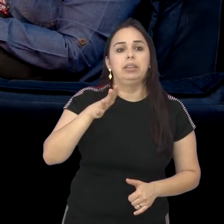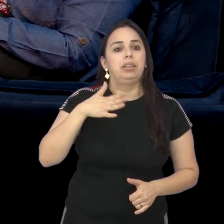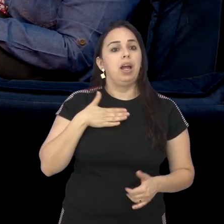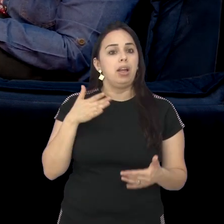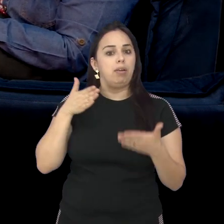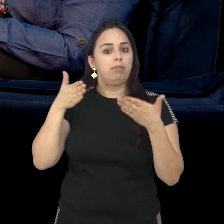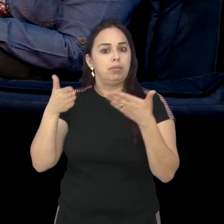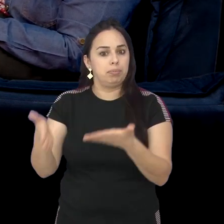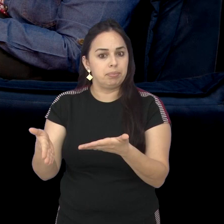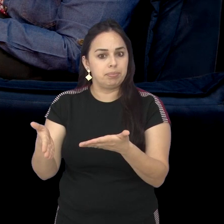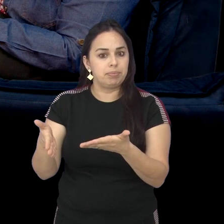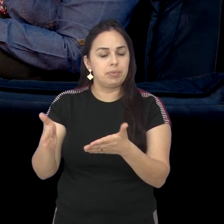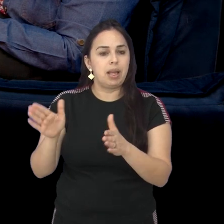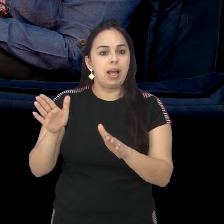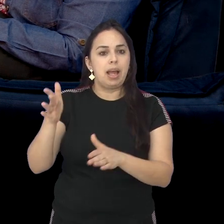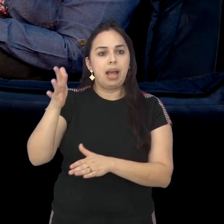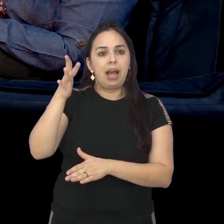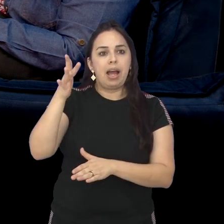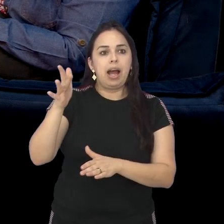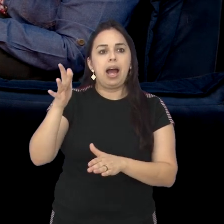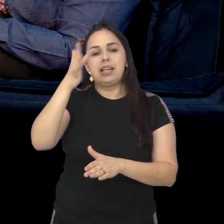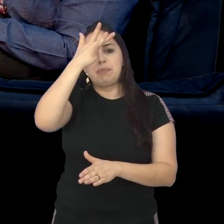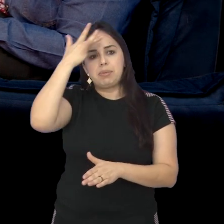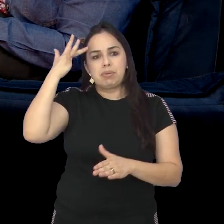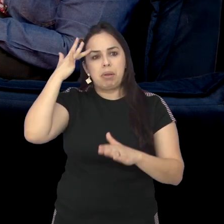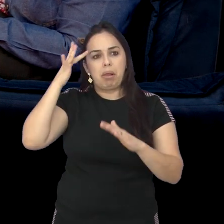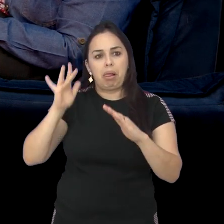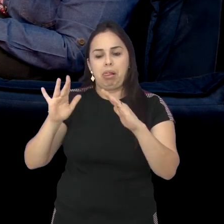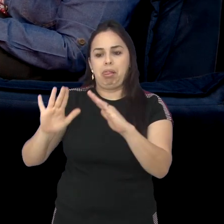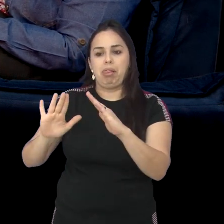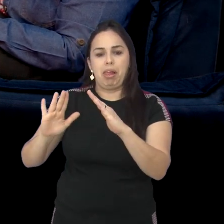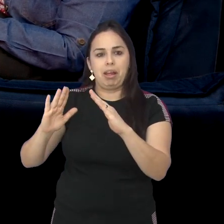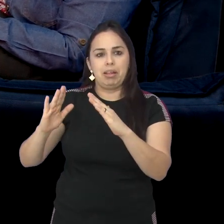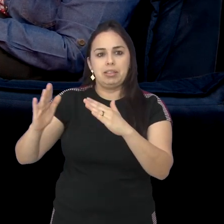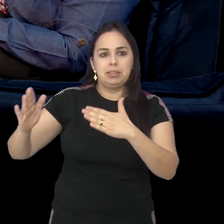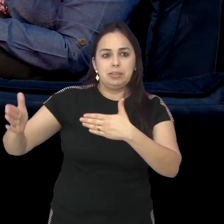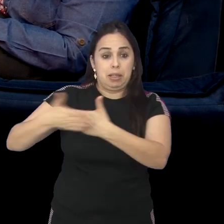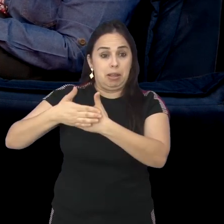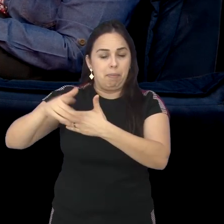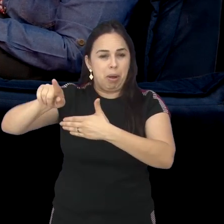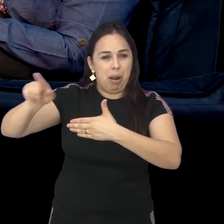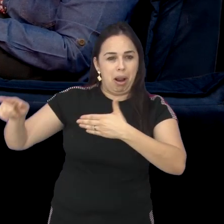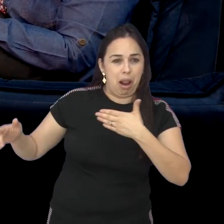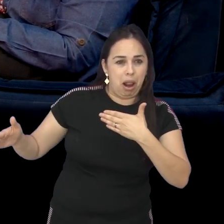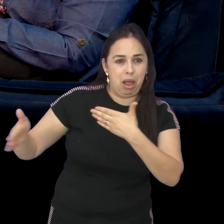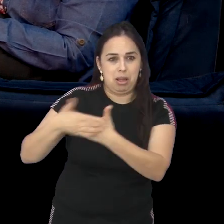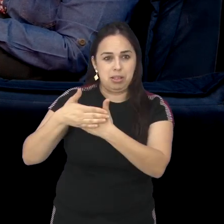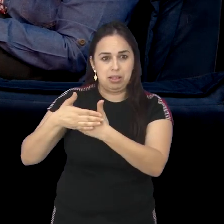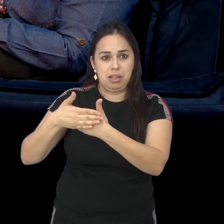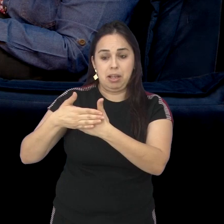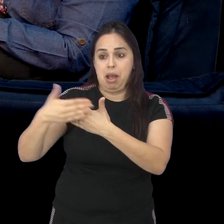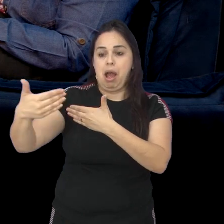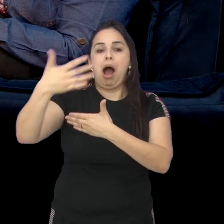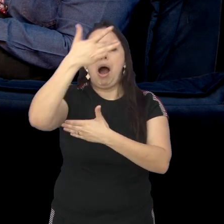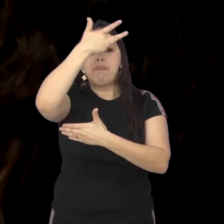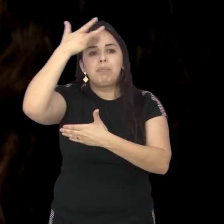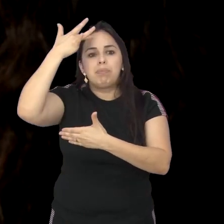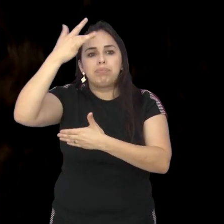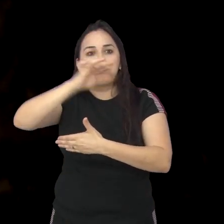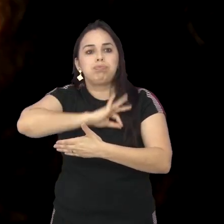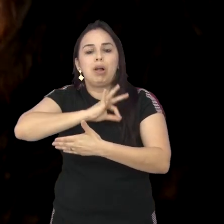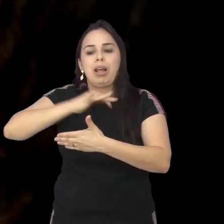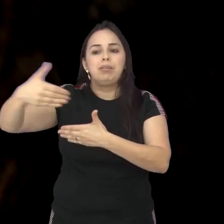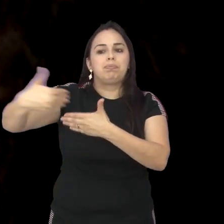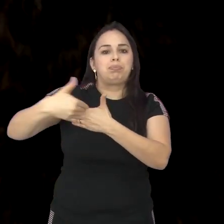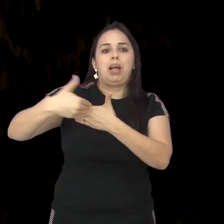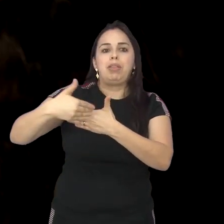lá. Eles trancaram todos os jornais, trancaram, modo de dizer, né, que eles trancaram o portão, né, para a polícia não entrar. E os